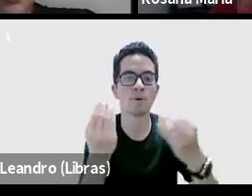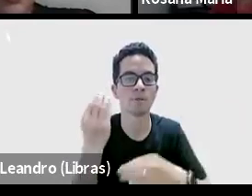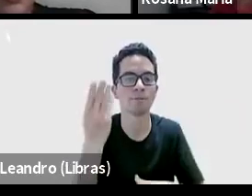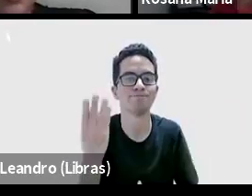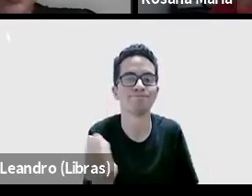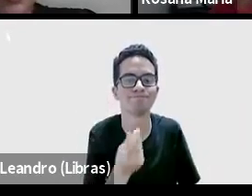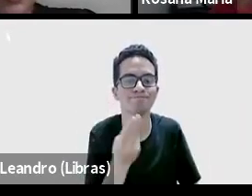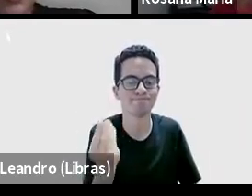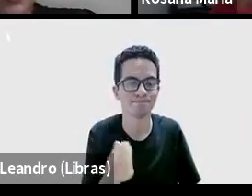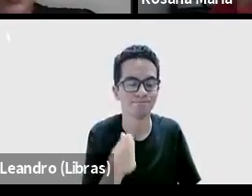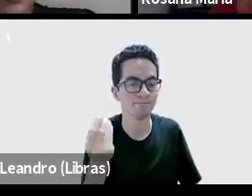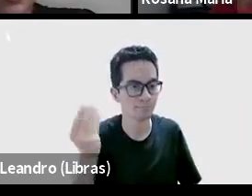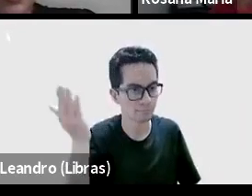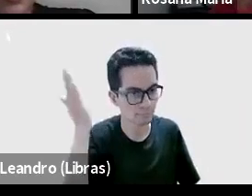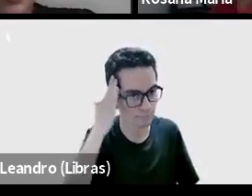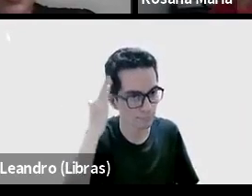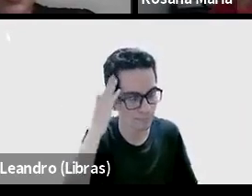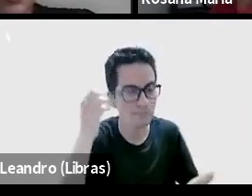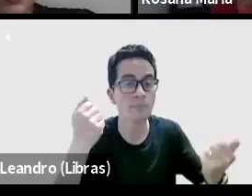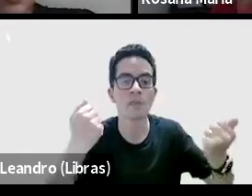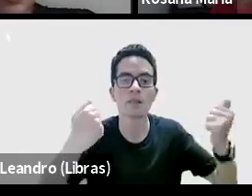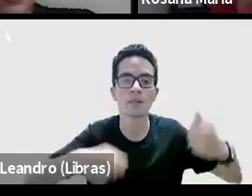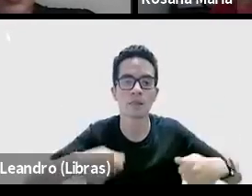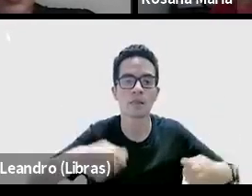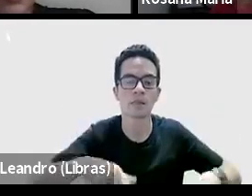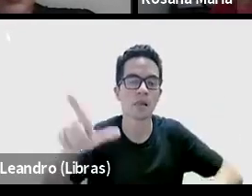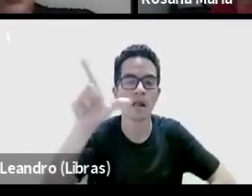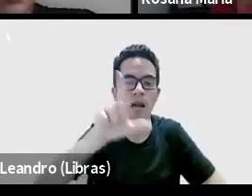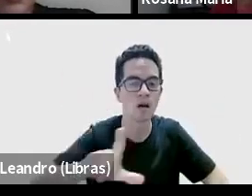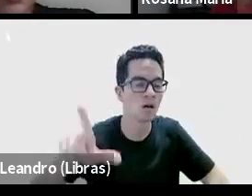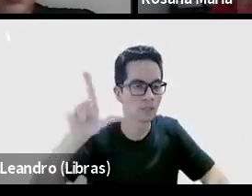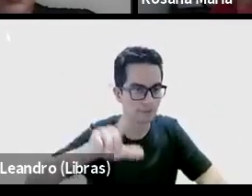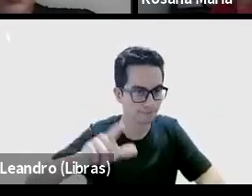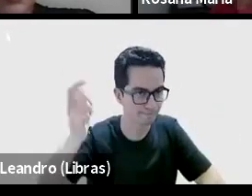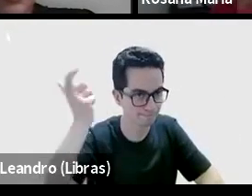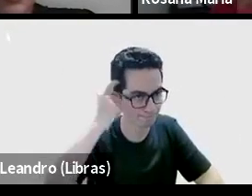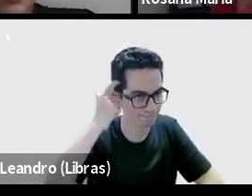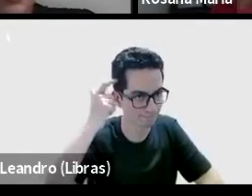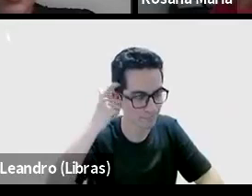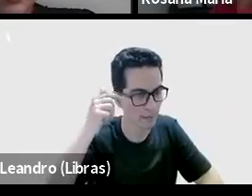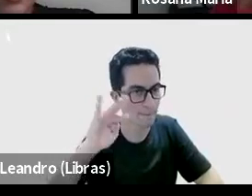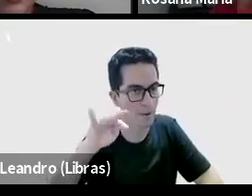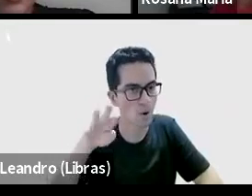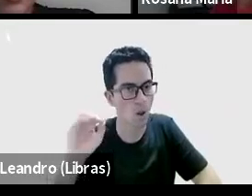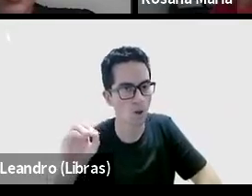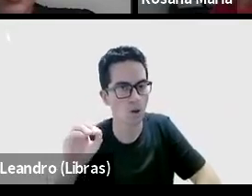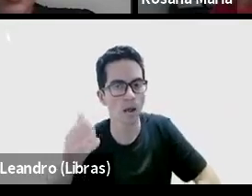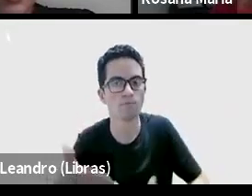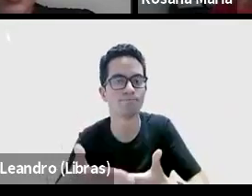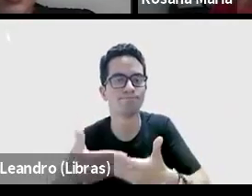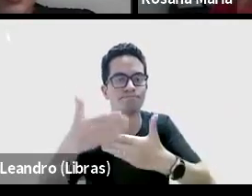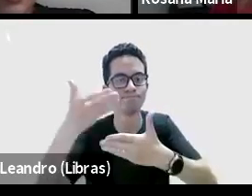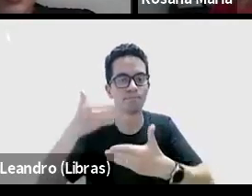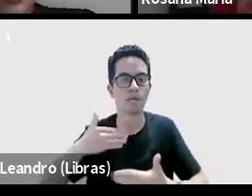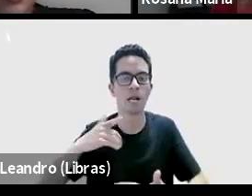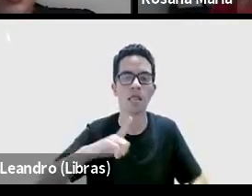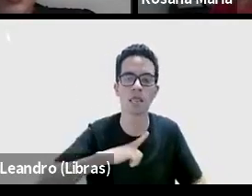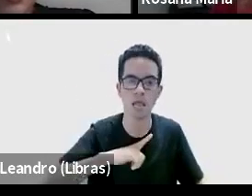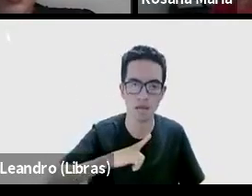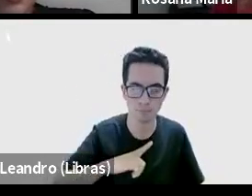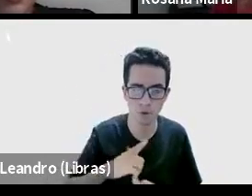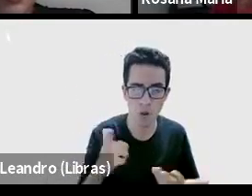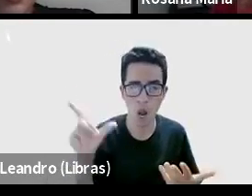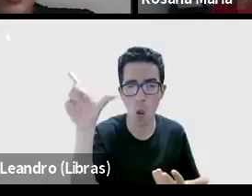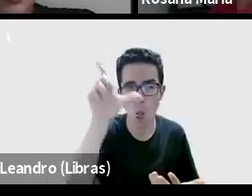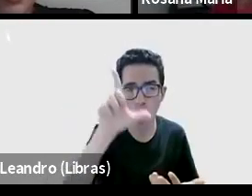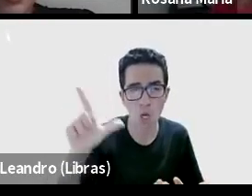tem uma necessidade, obviamente, mercadológica e um pouco por trás disso, mas pode ser